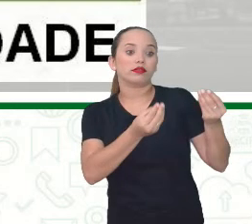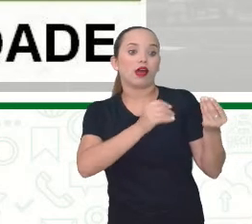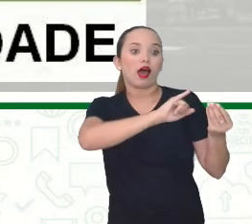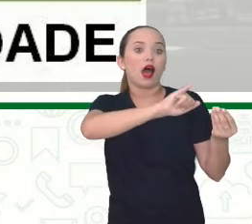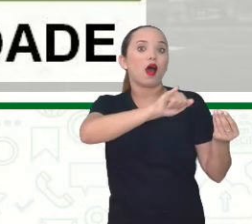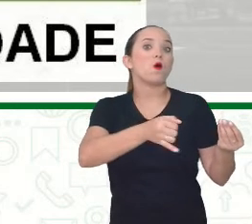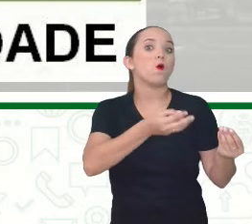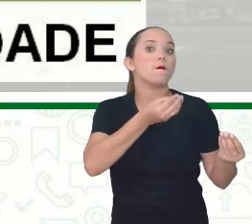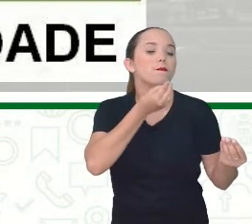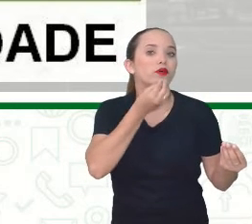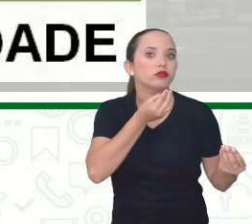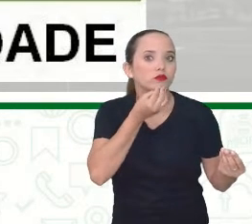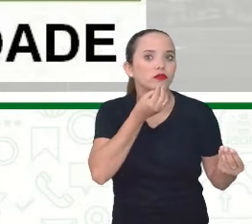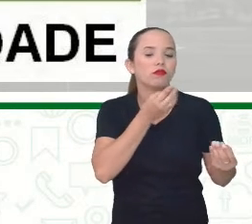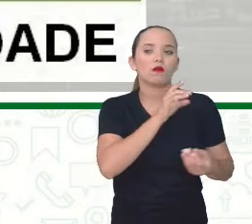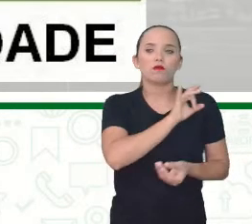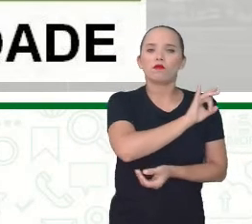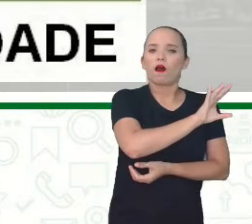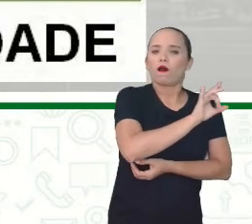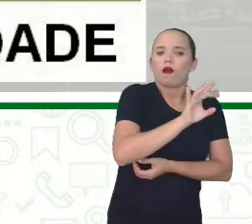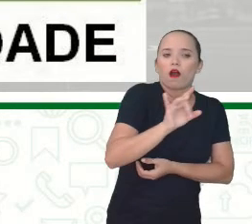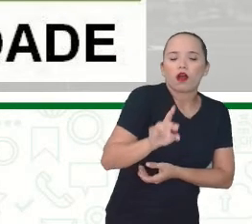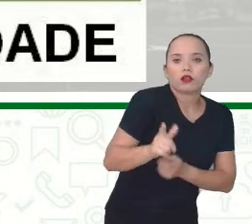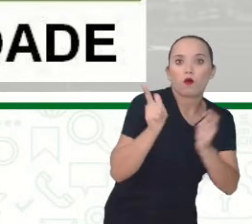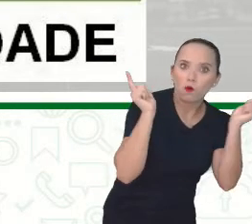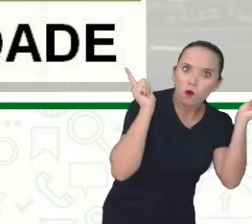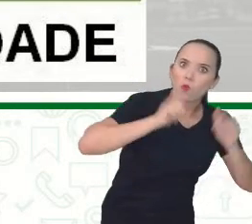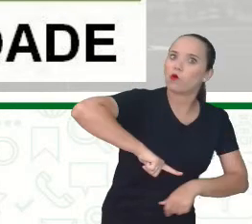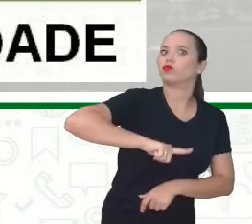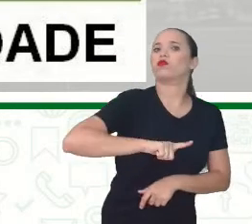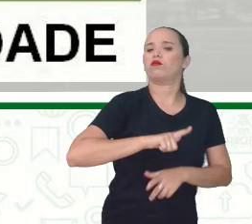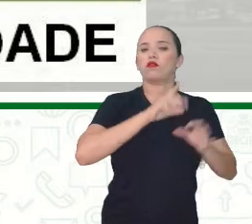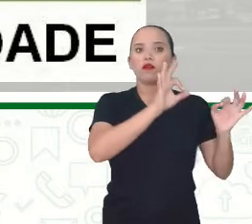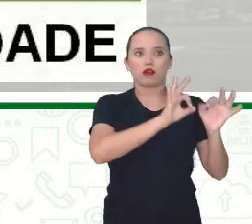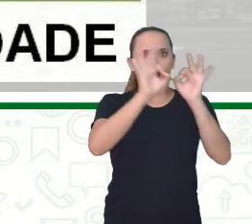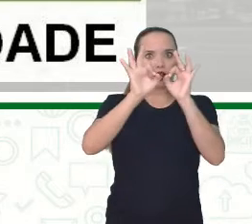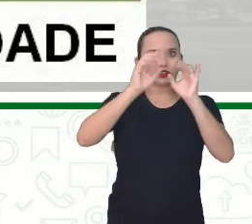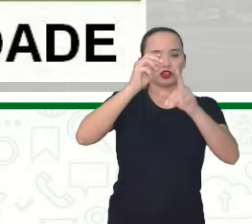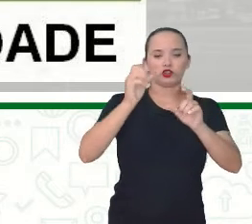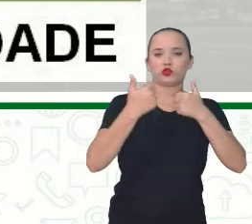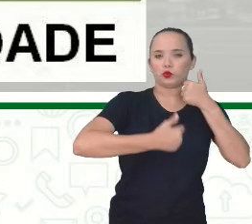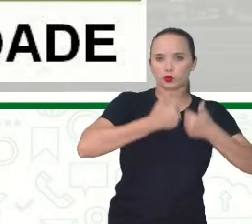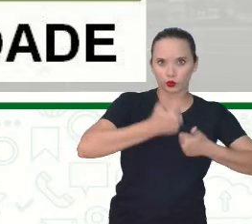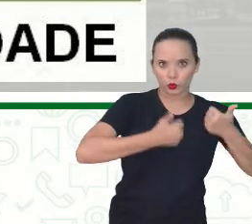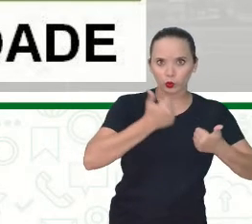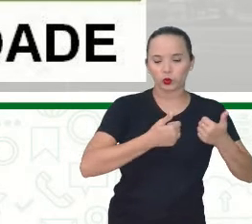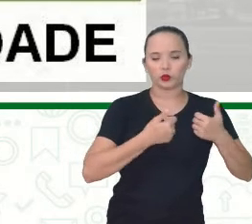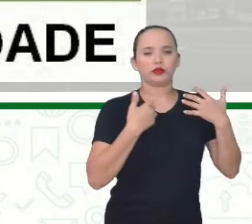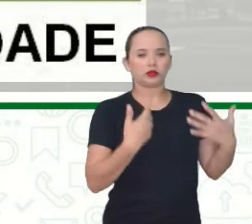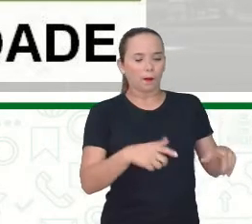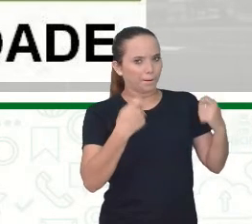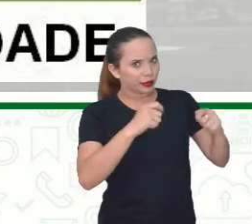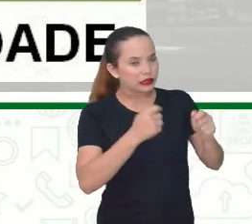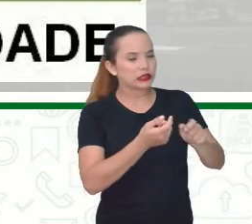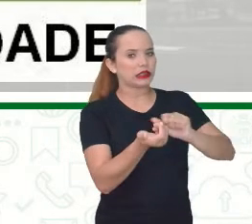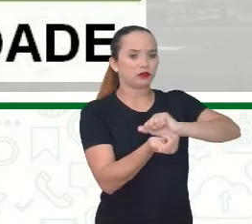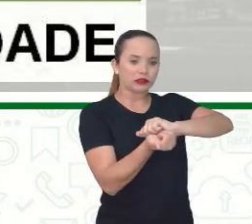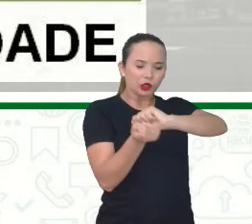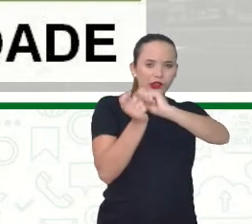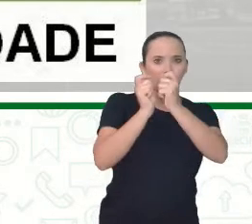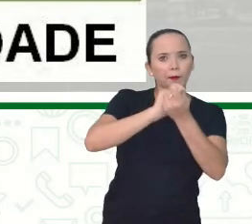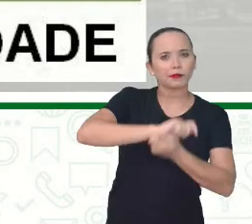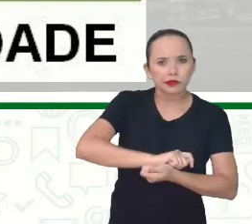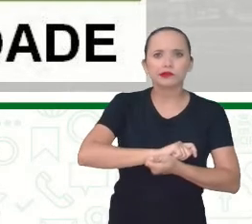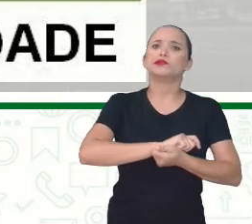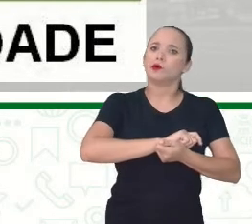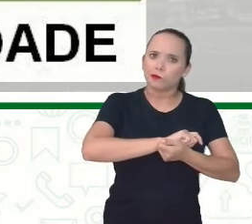pudessem visualizar o jogo. Então, você vai dar uma maior quantidade de caixotes para a criança, o guri que é menor,